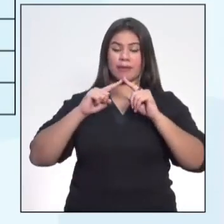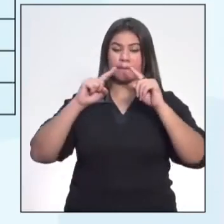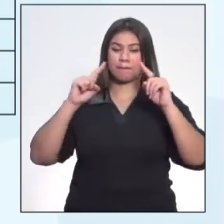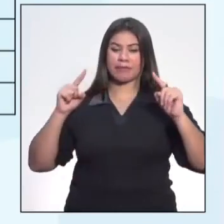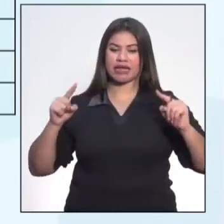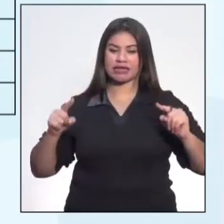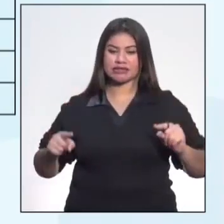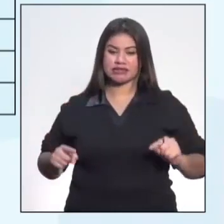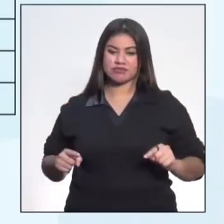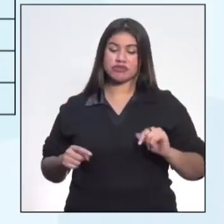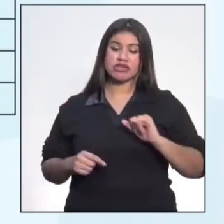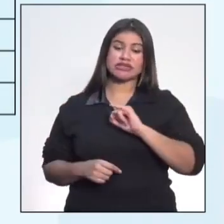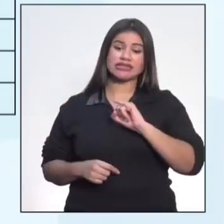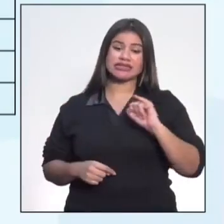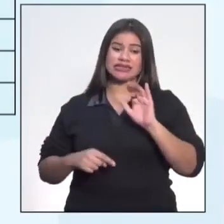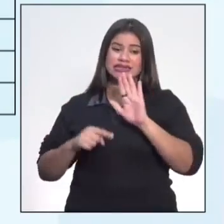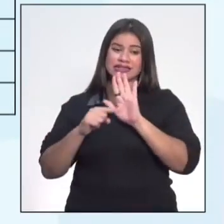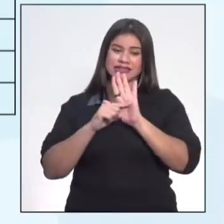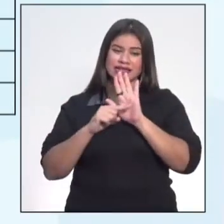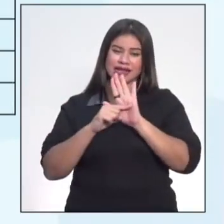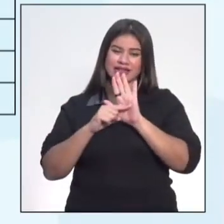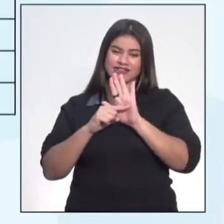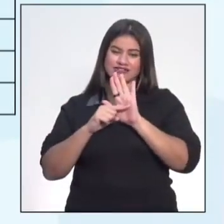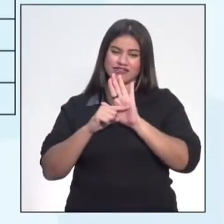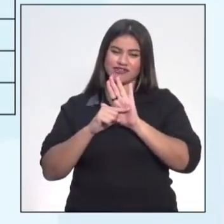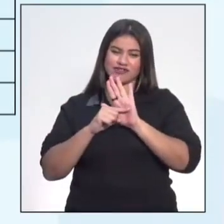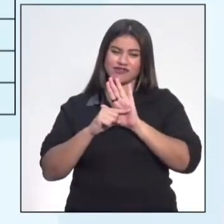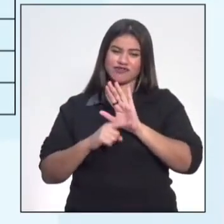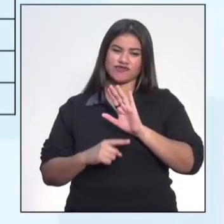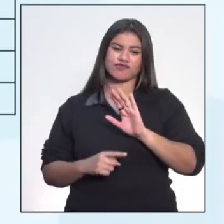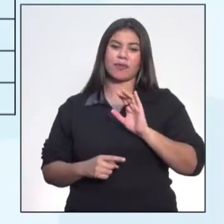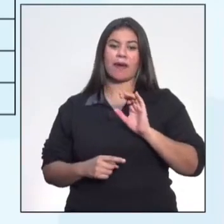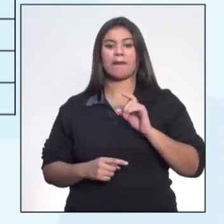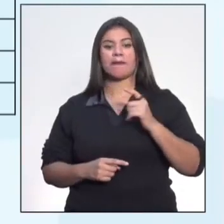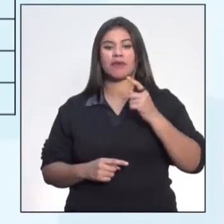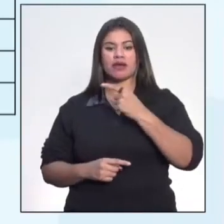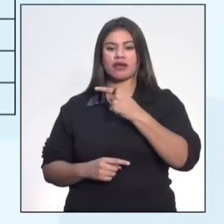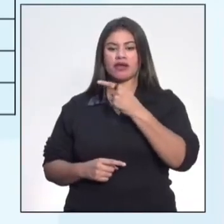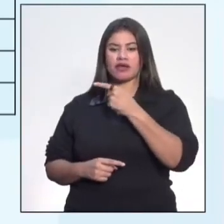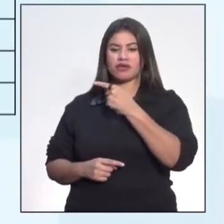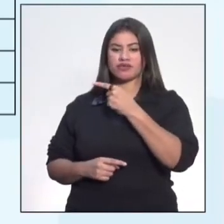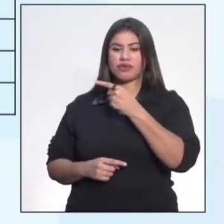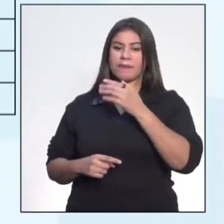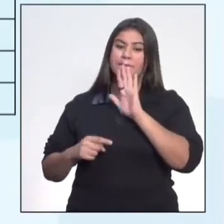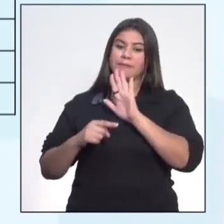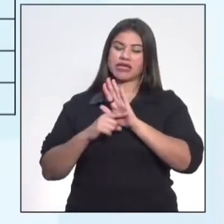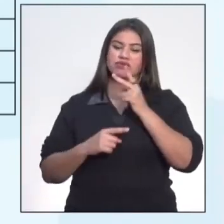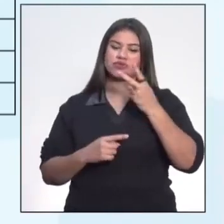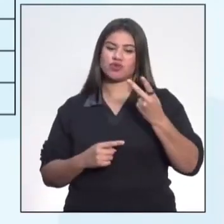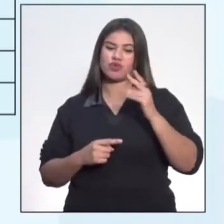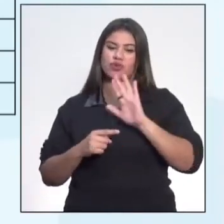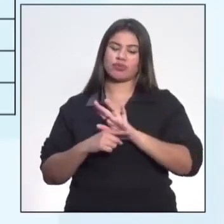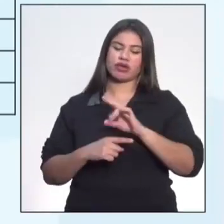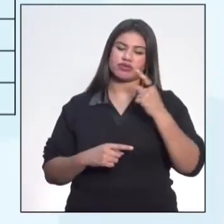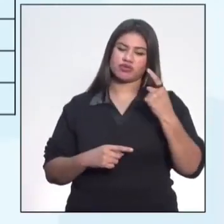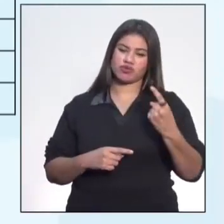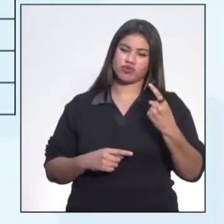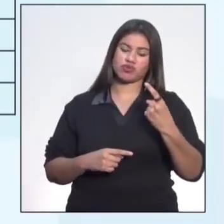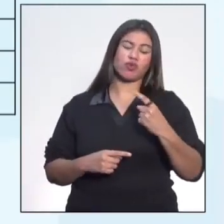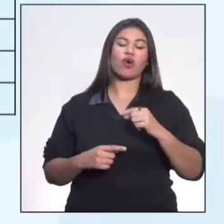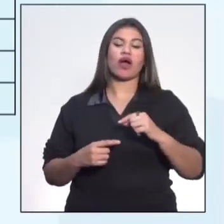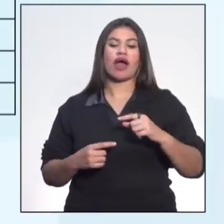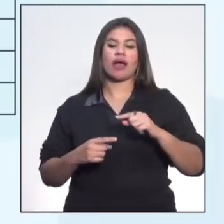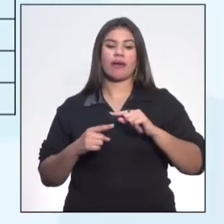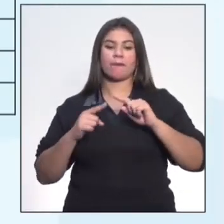A for um número negativo, como no C e no D, menos 2 e menos 1, a concavidade é voltada para baixo.